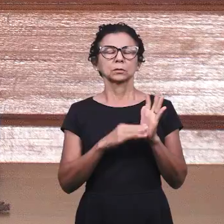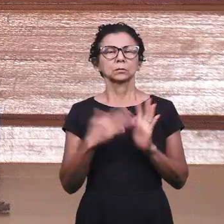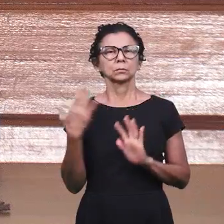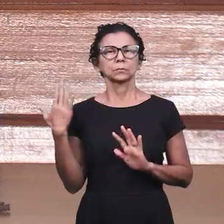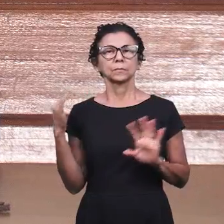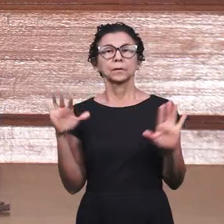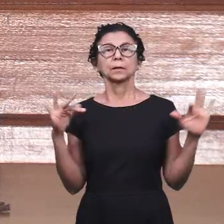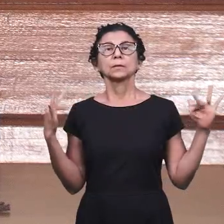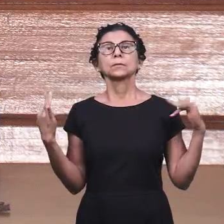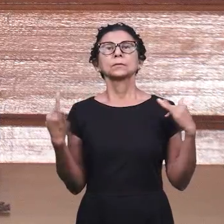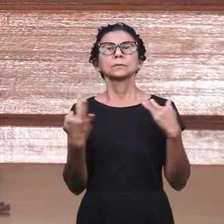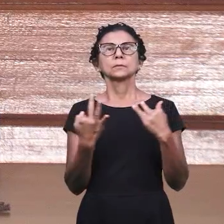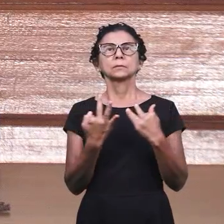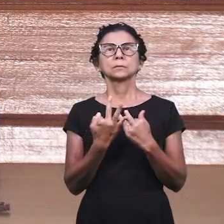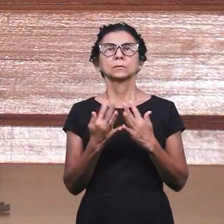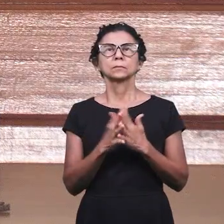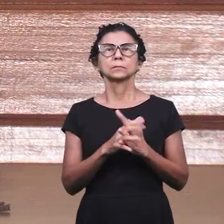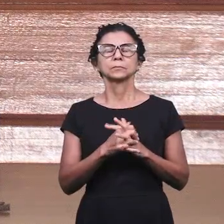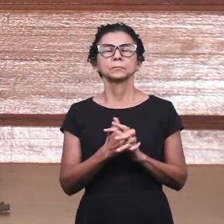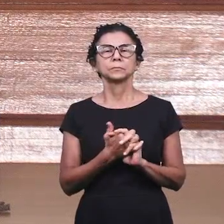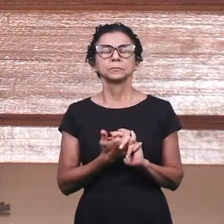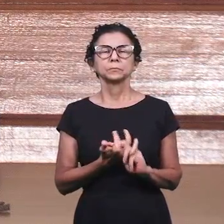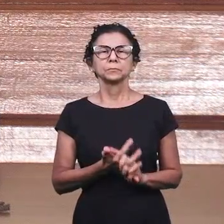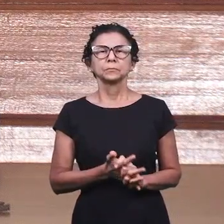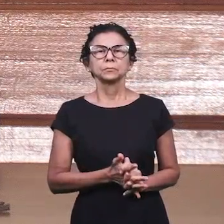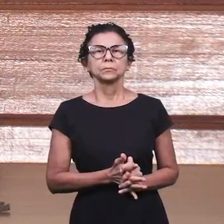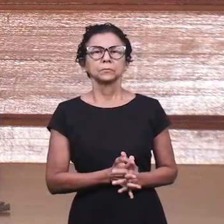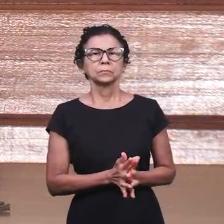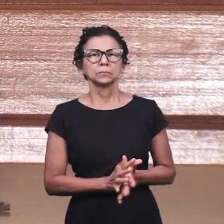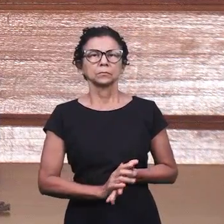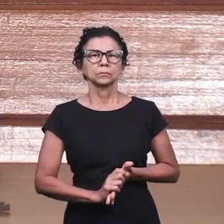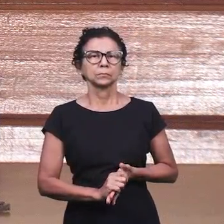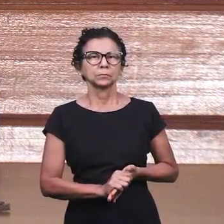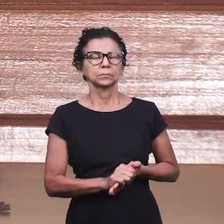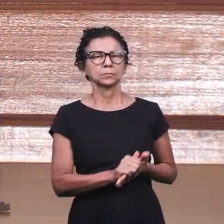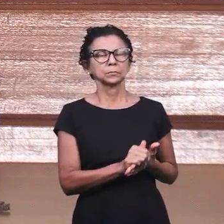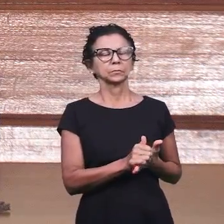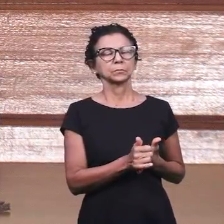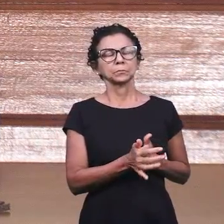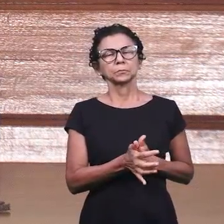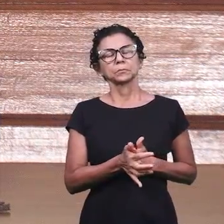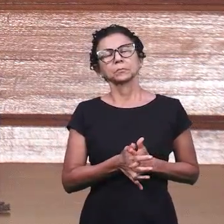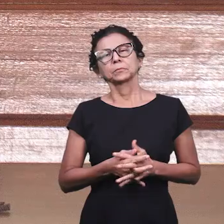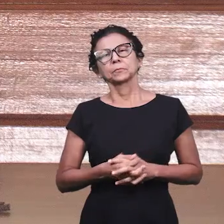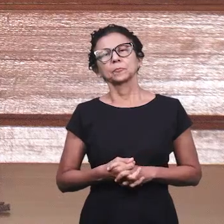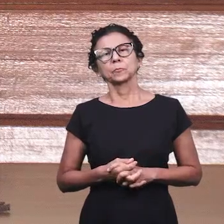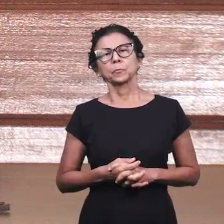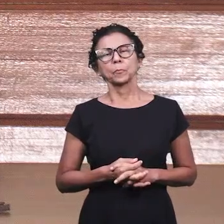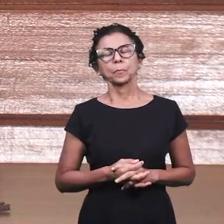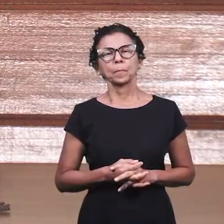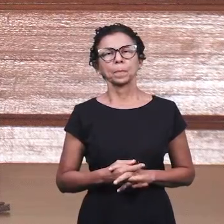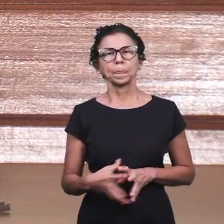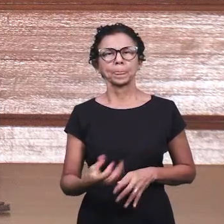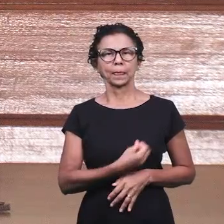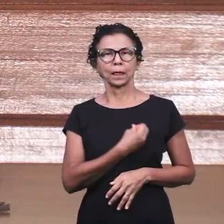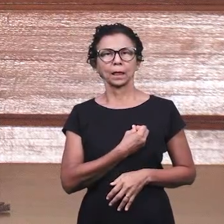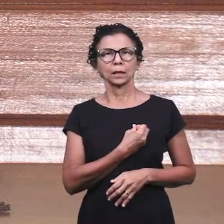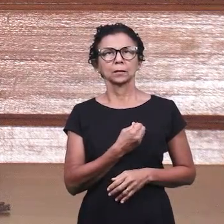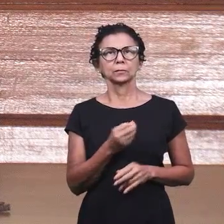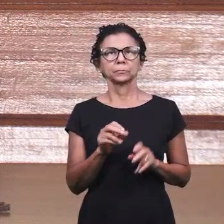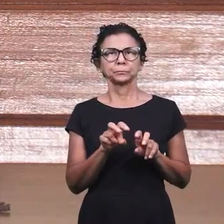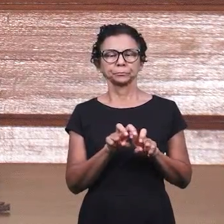episódio anterior, a família sob ataques. Nós estamos aqui com a presença do pastor Luiz Eugênio, secretário da